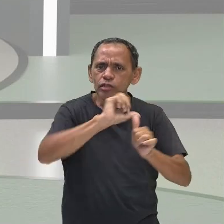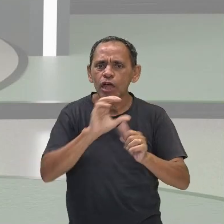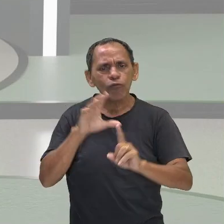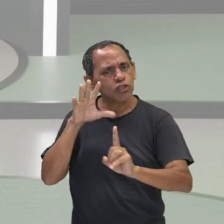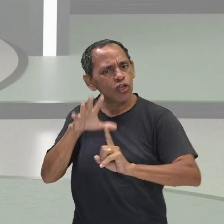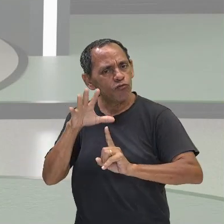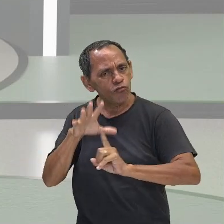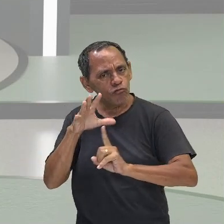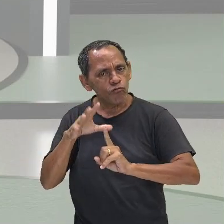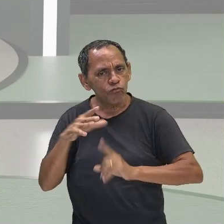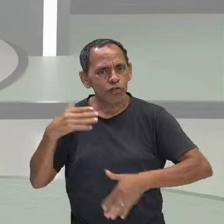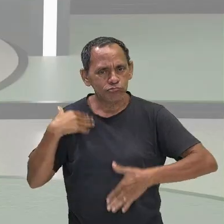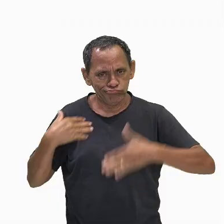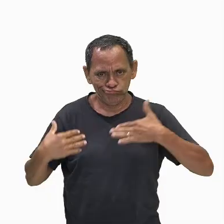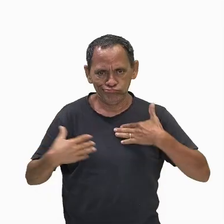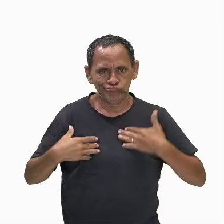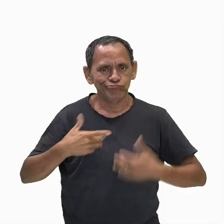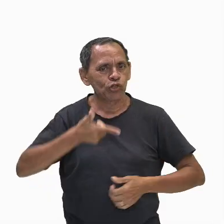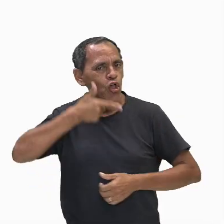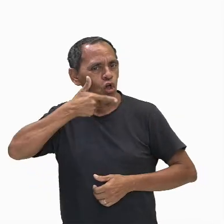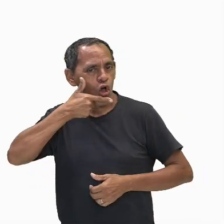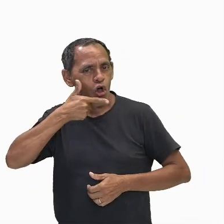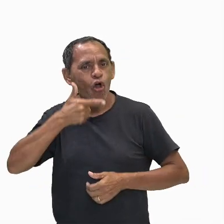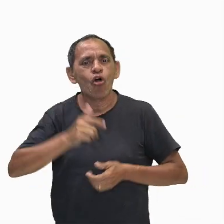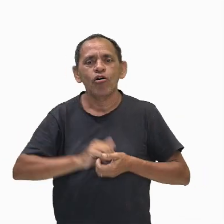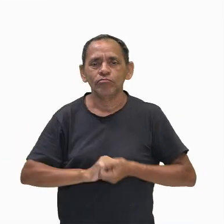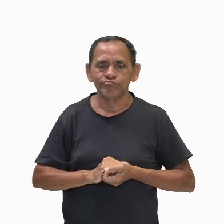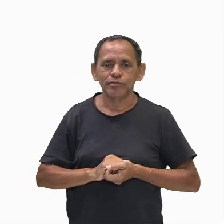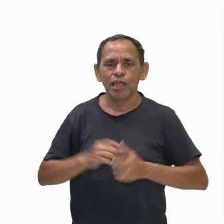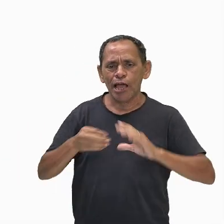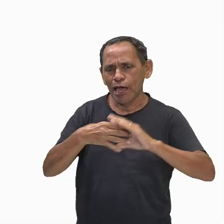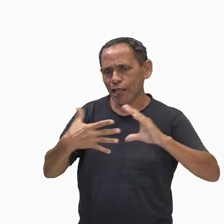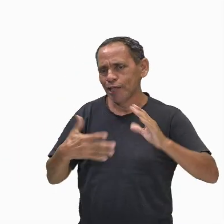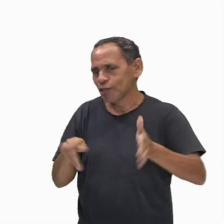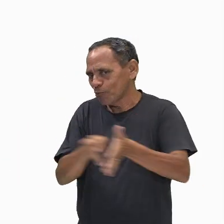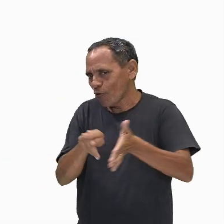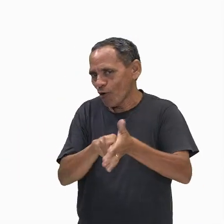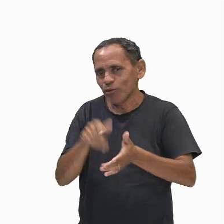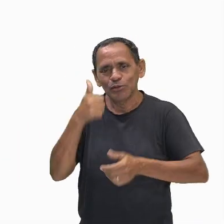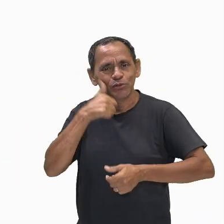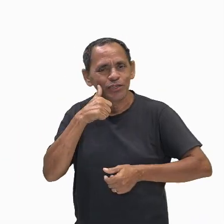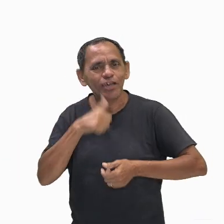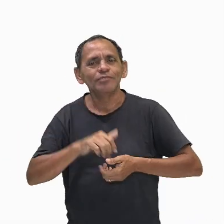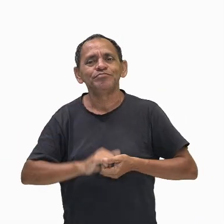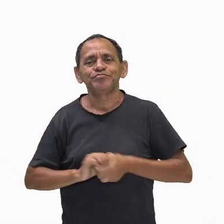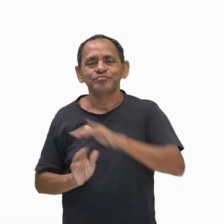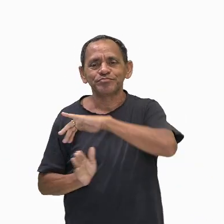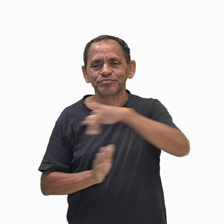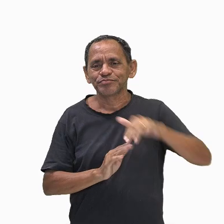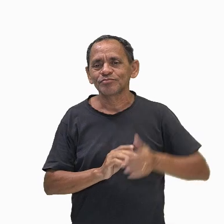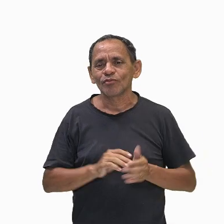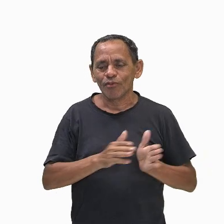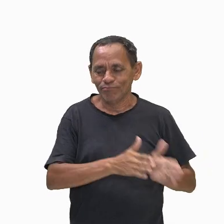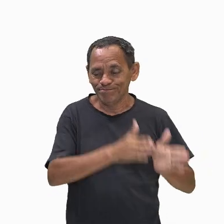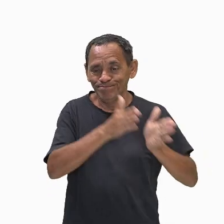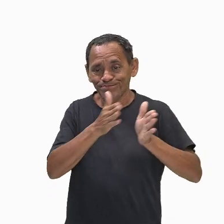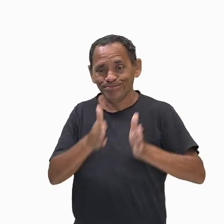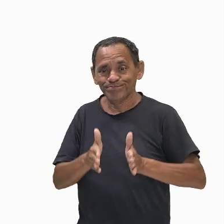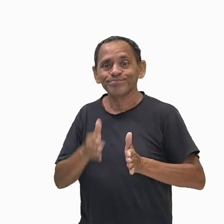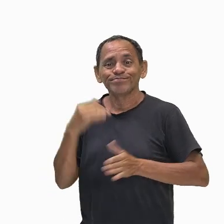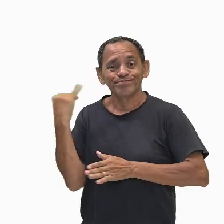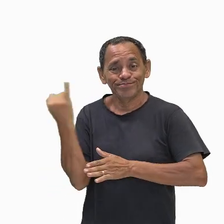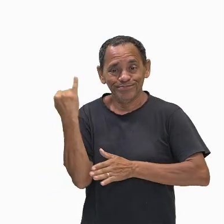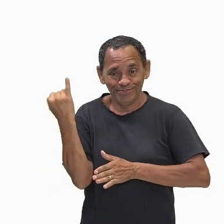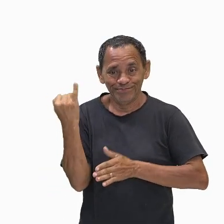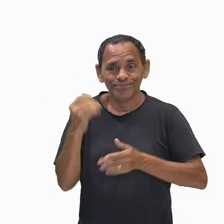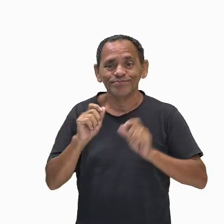perceptivelmente o humor da mulher. Para darmos continuidade, nós temos aí uma outra fase importantíssima. Essa fase